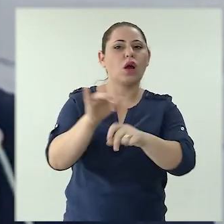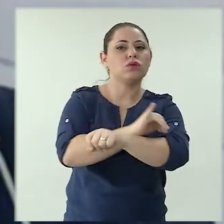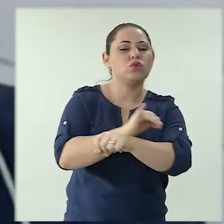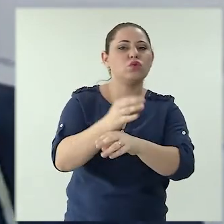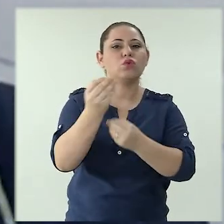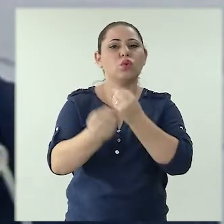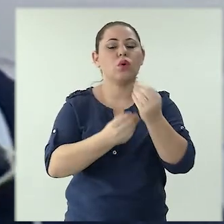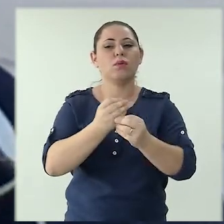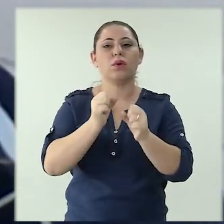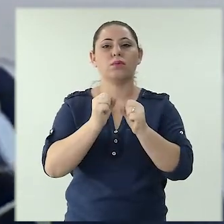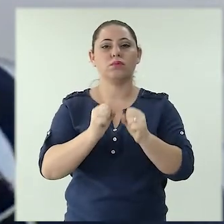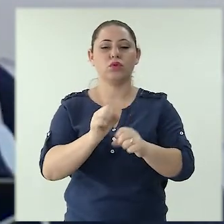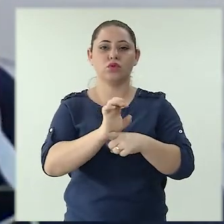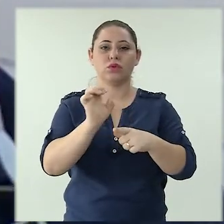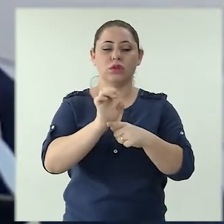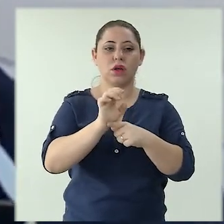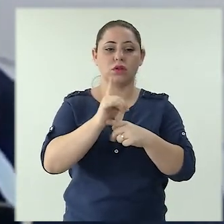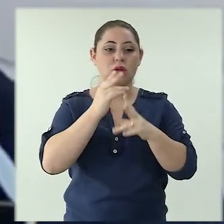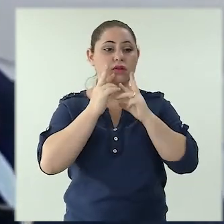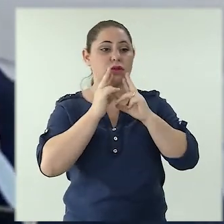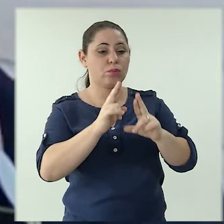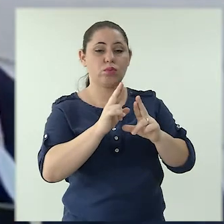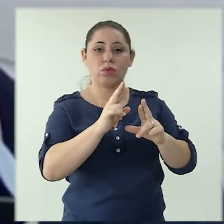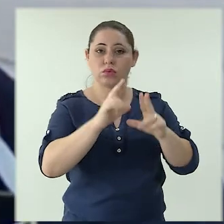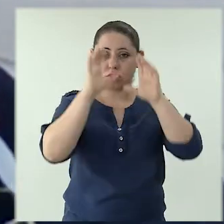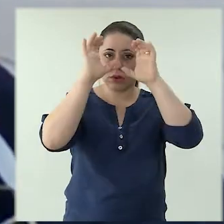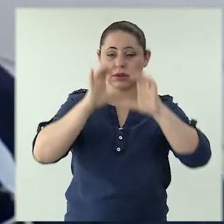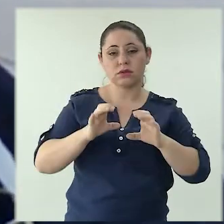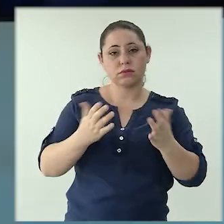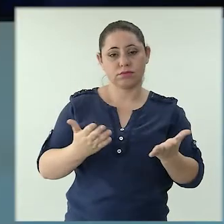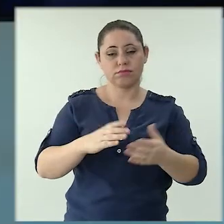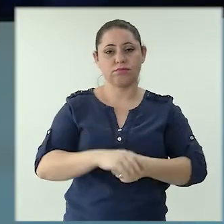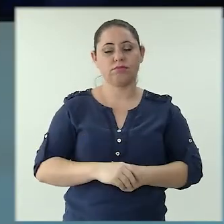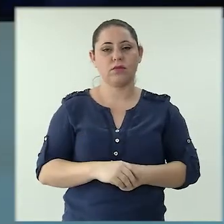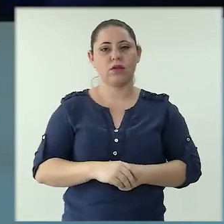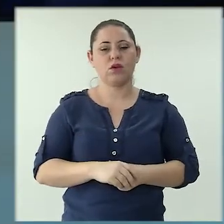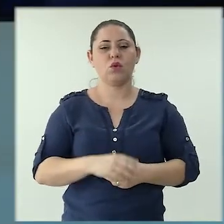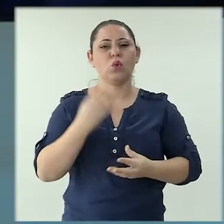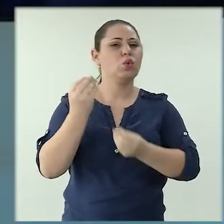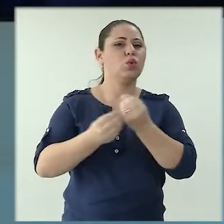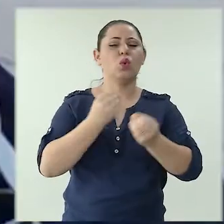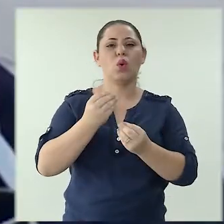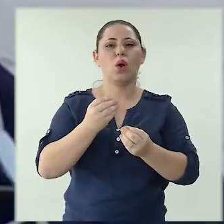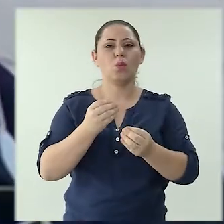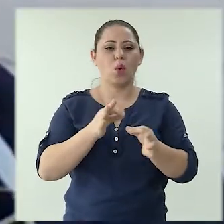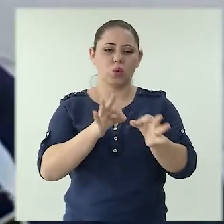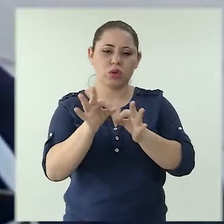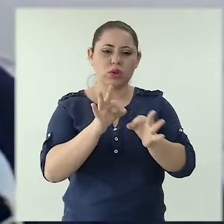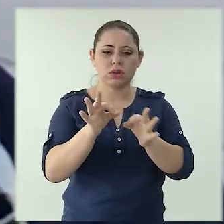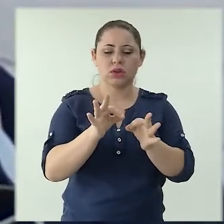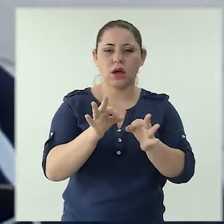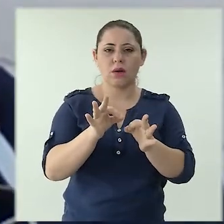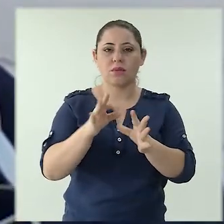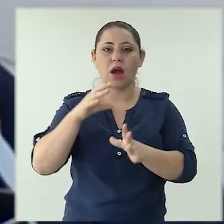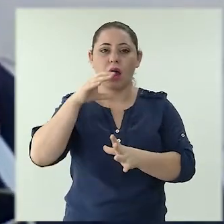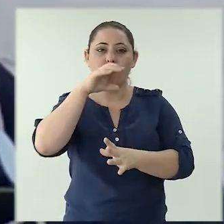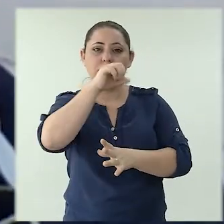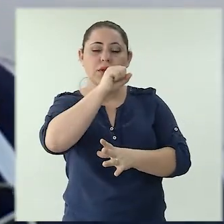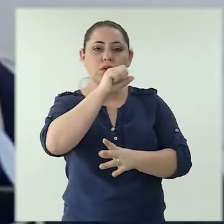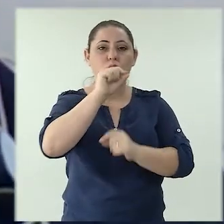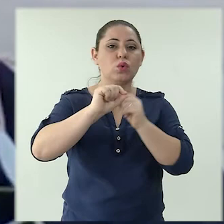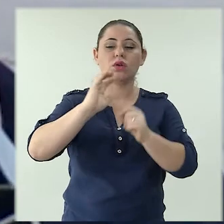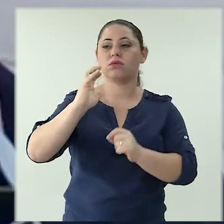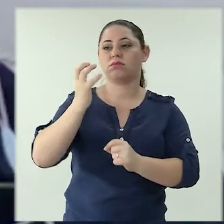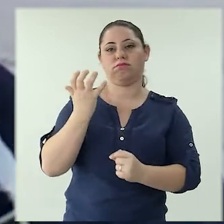possibilitem que o Estado dê essa resposta que o cidadão precisa. E o meio de desburocratizar é essencial para que isso